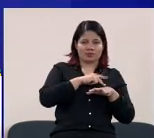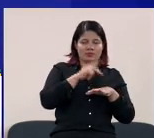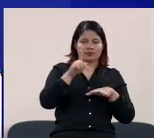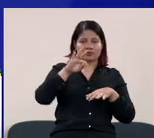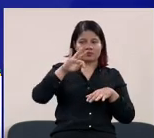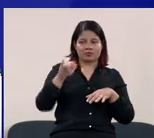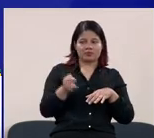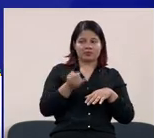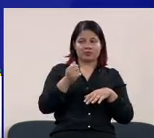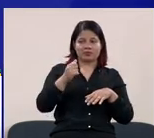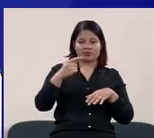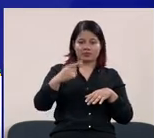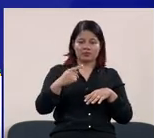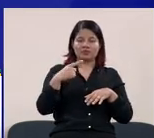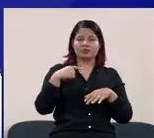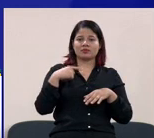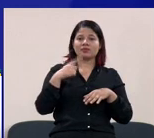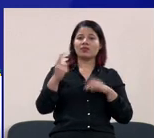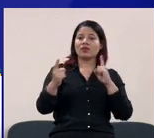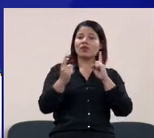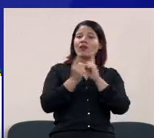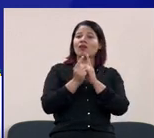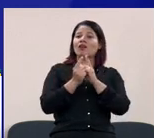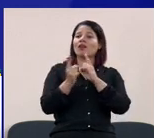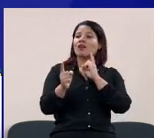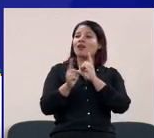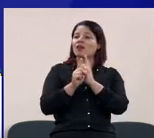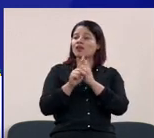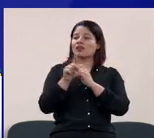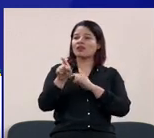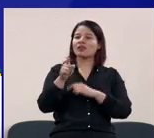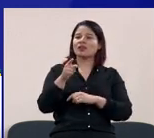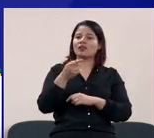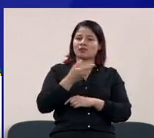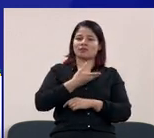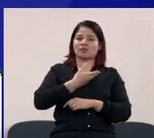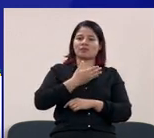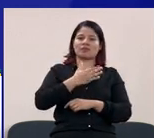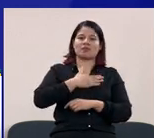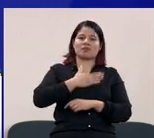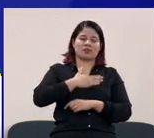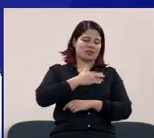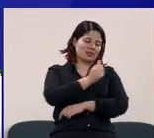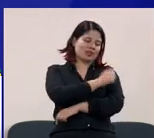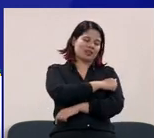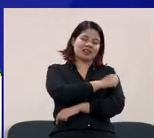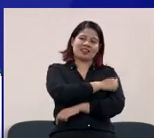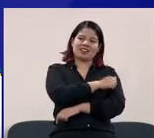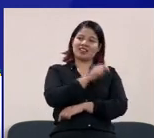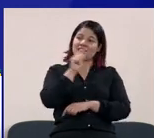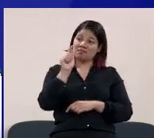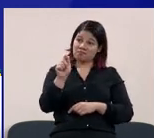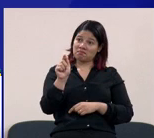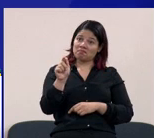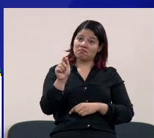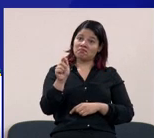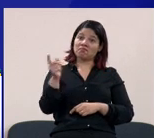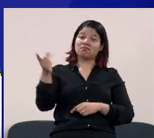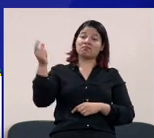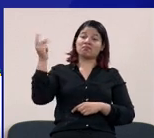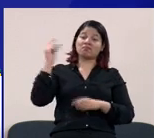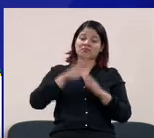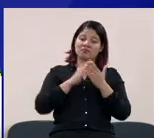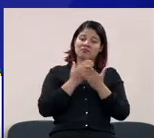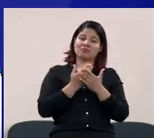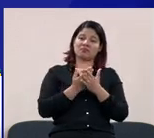Justiça, encontrei lá um aluno meu da escola pública que tomou posse como defensor público lá